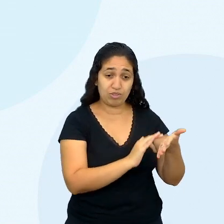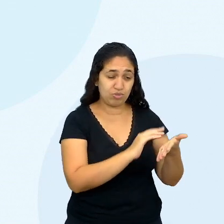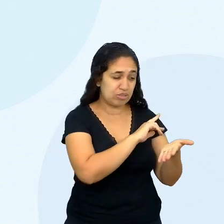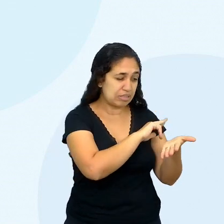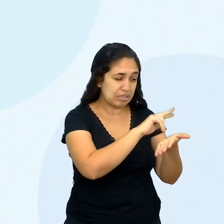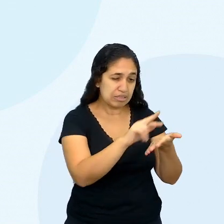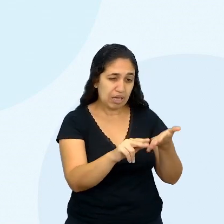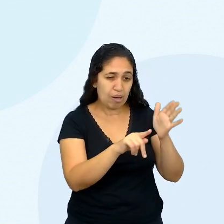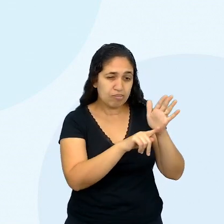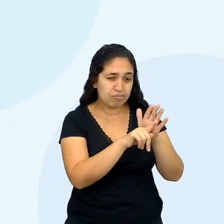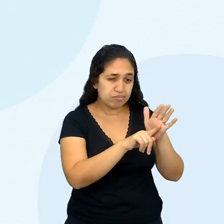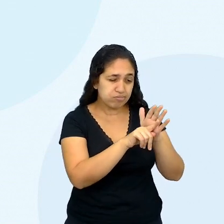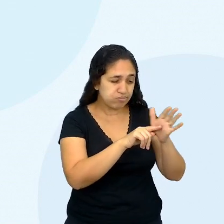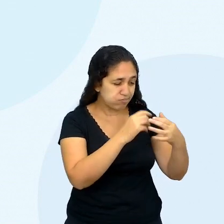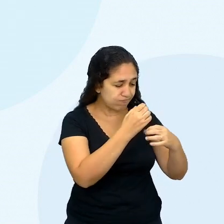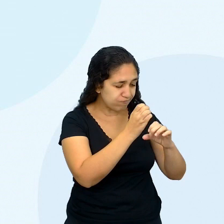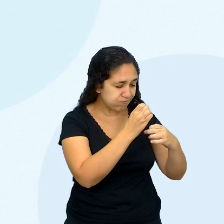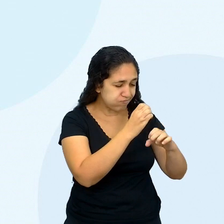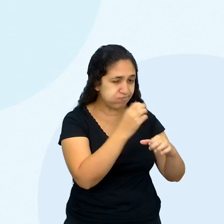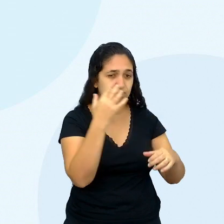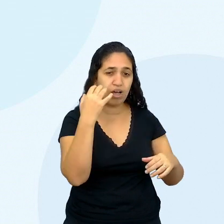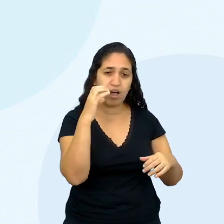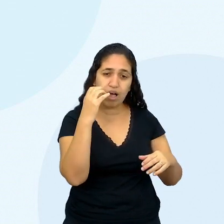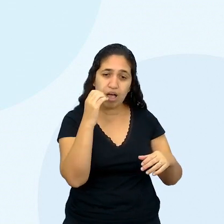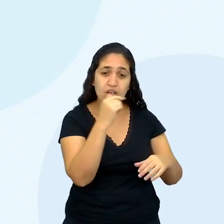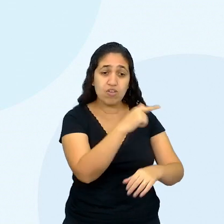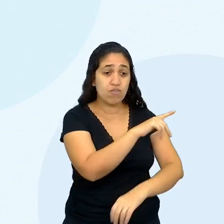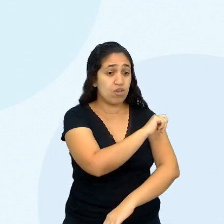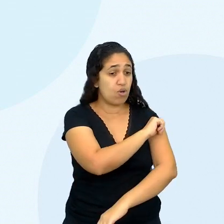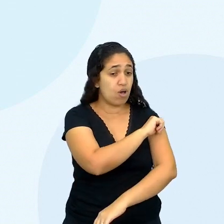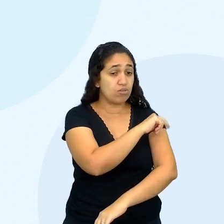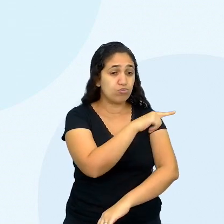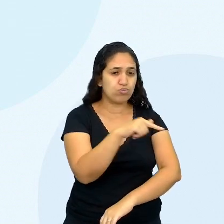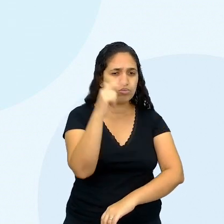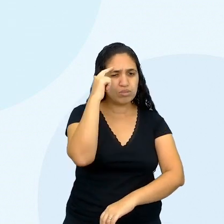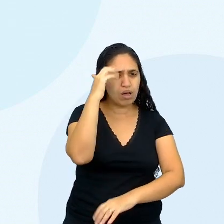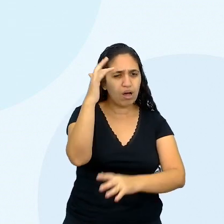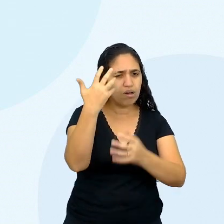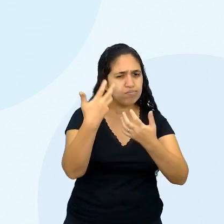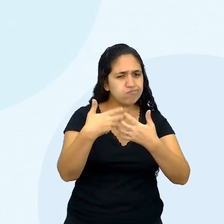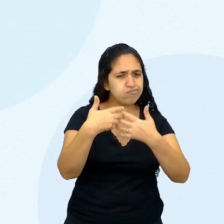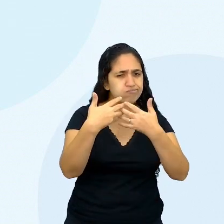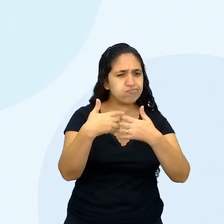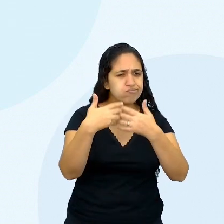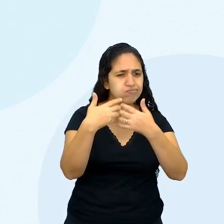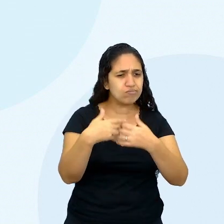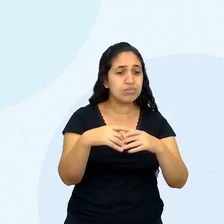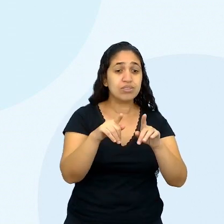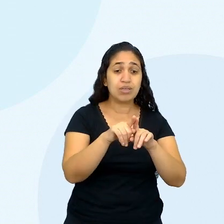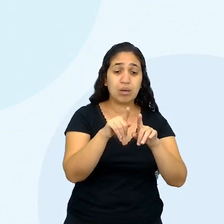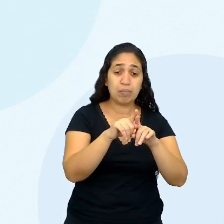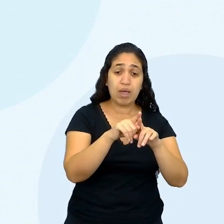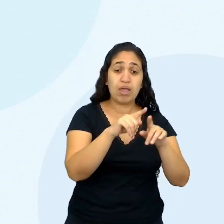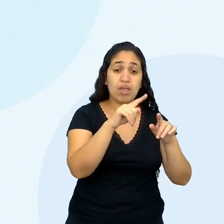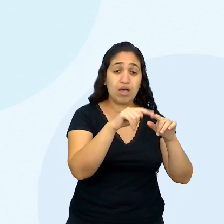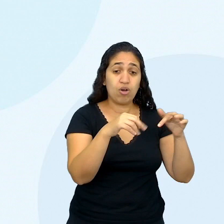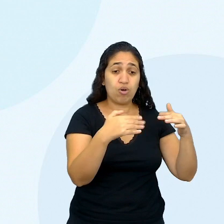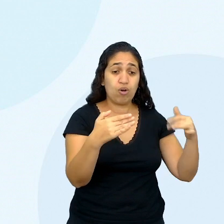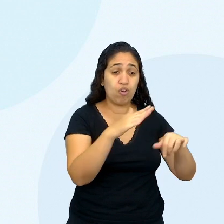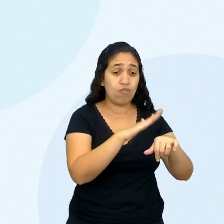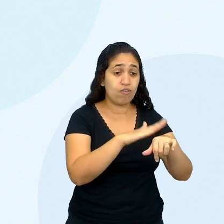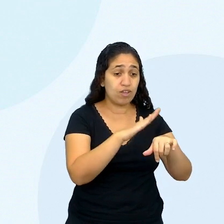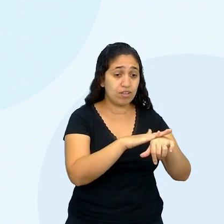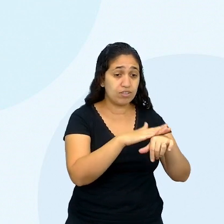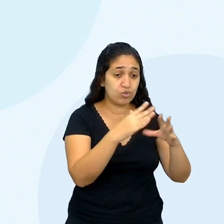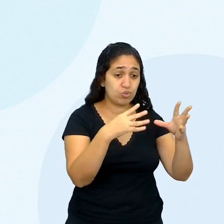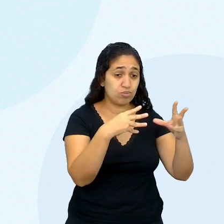várias análises de dados científicos em que os estudantes refletiram sobre o uso e o abuso do plástico e confeccionaram um